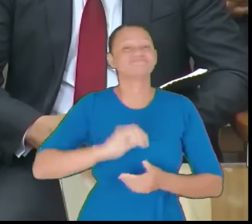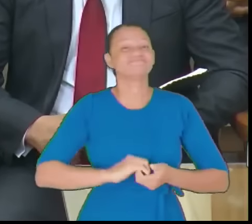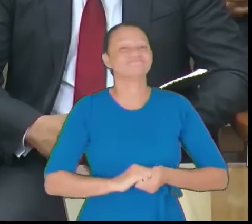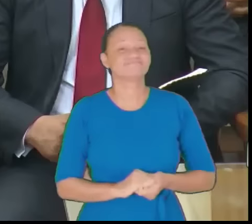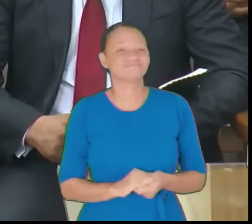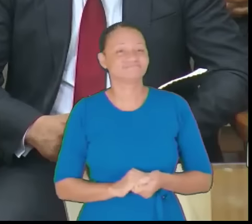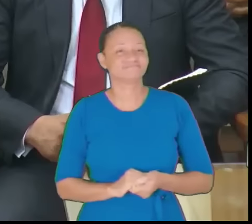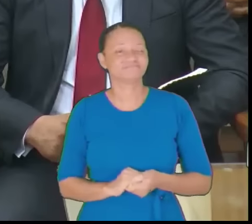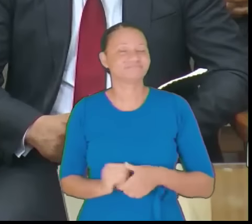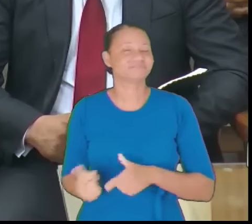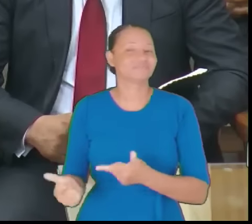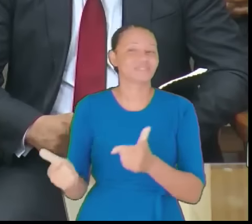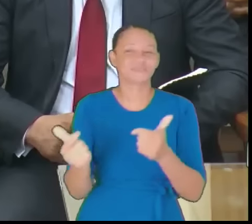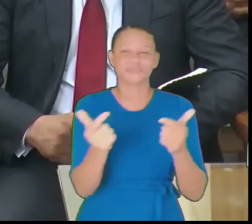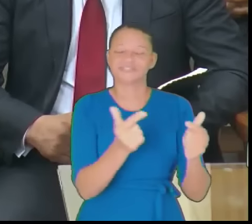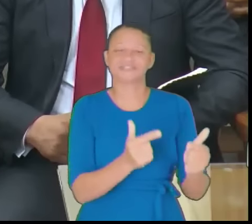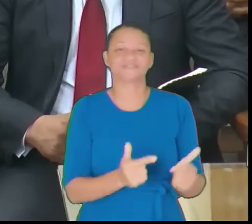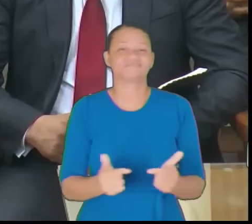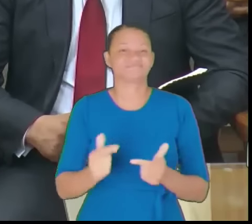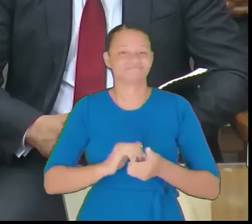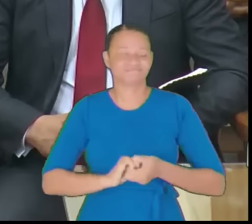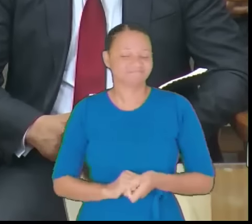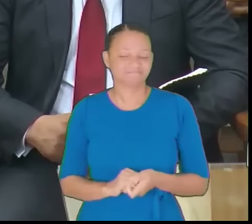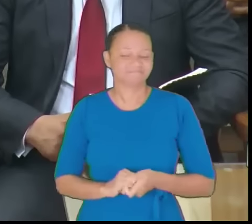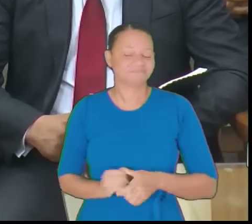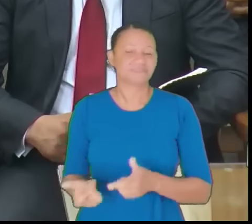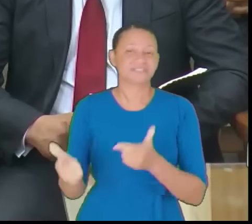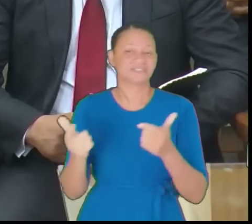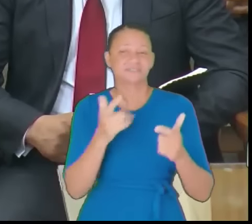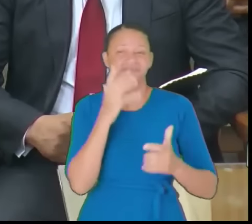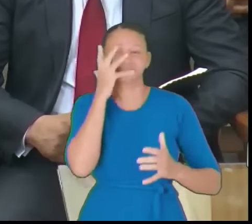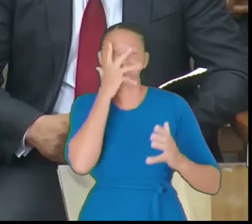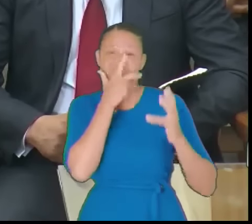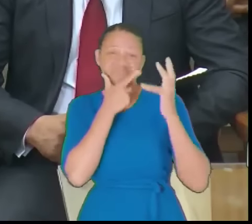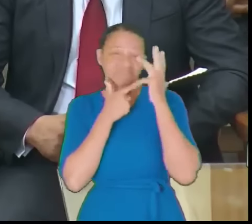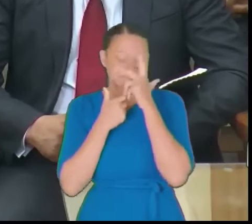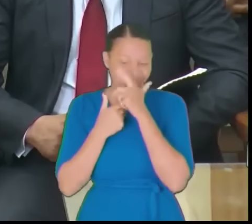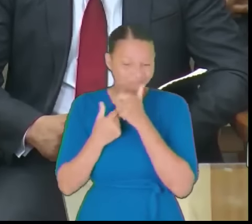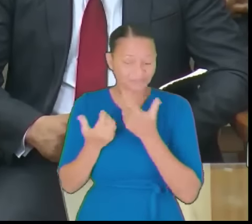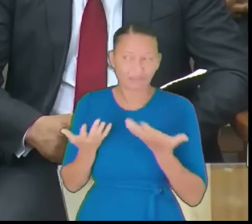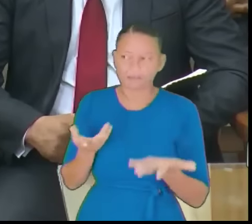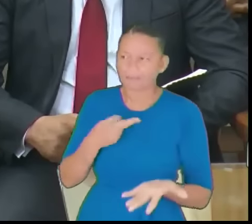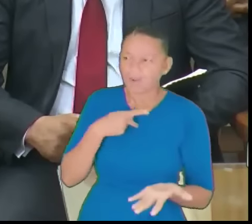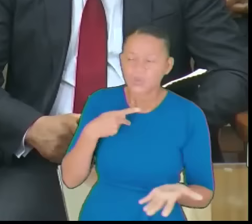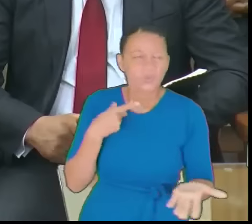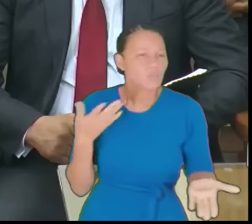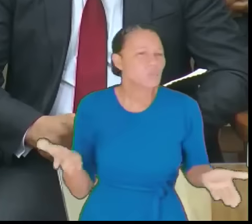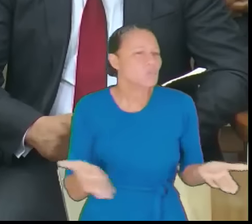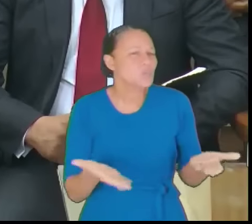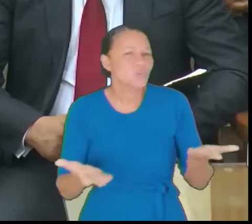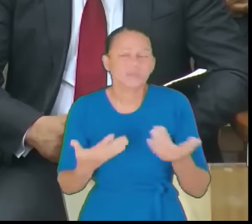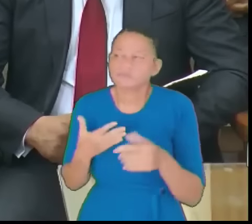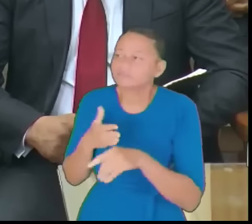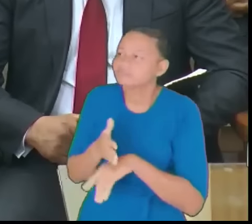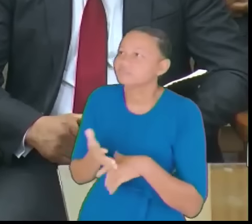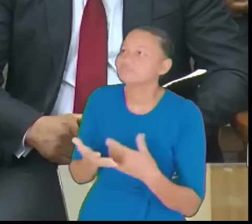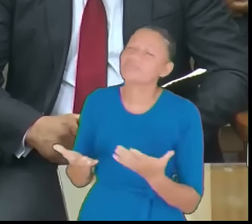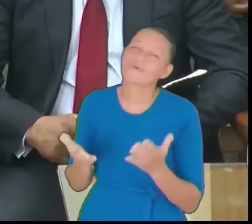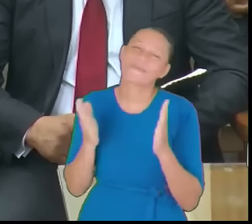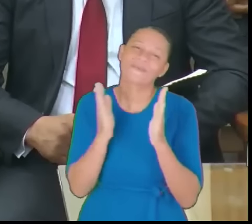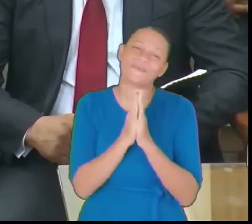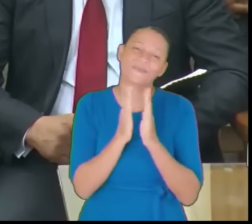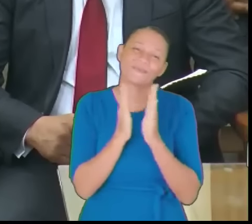Fora disso, não há beleza. Fora disso, não há beleza. Quando você entra na... Pastor, e hoje, como é que eu entro na presença de Deus? Com a